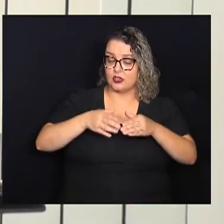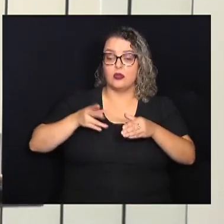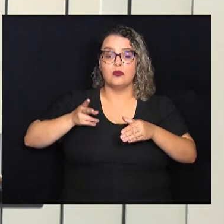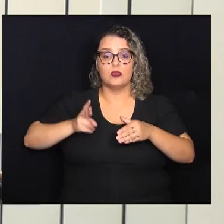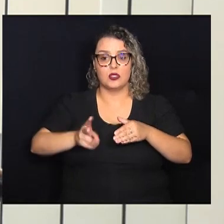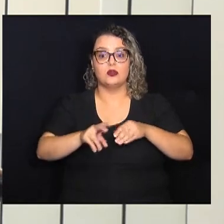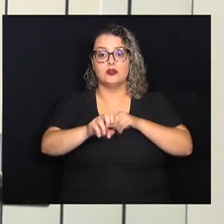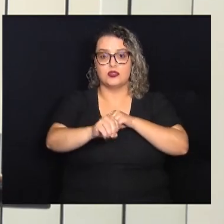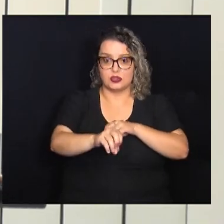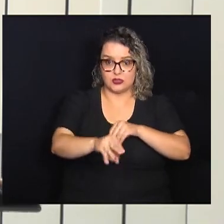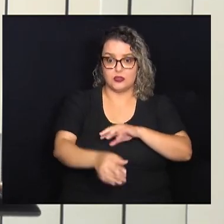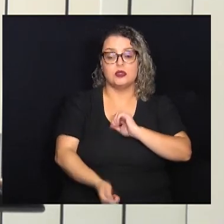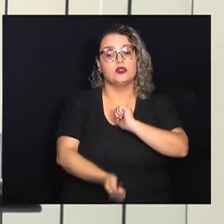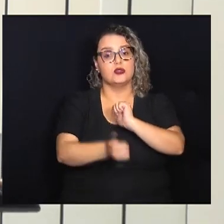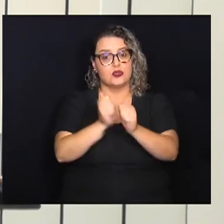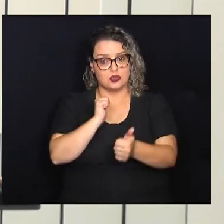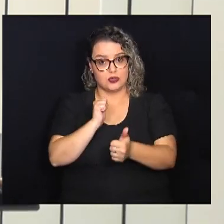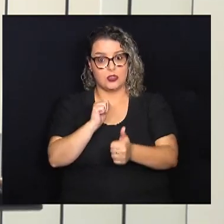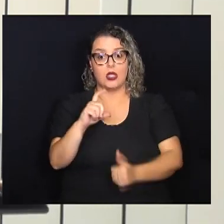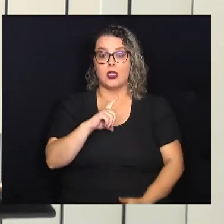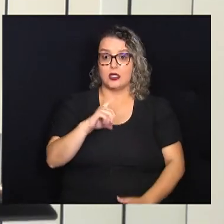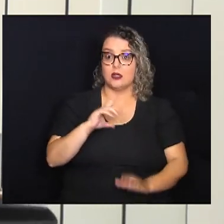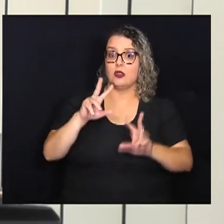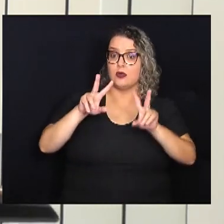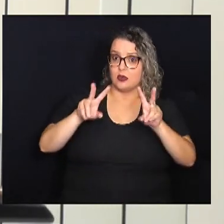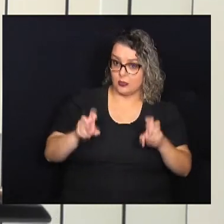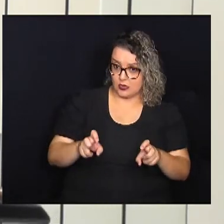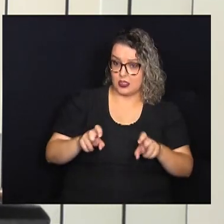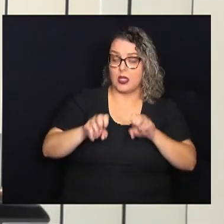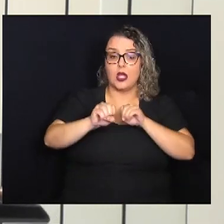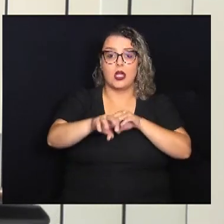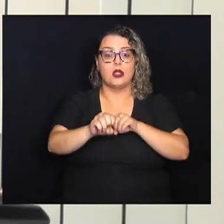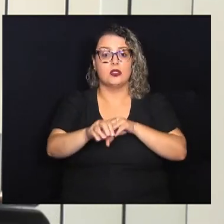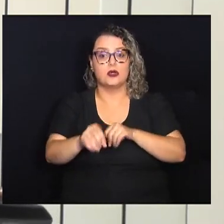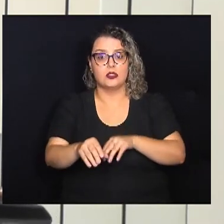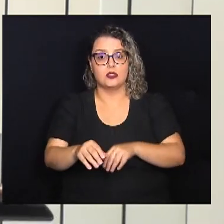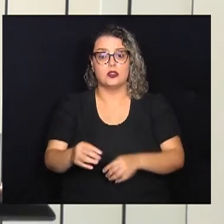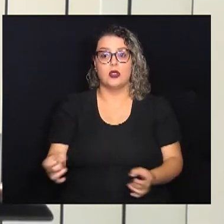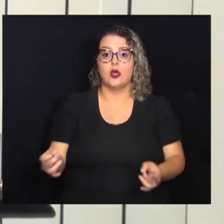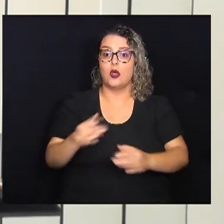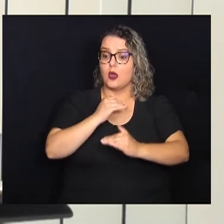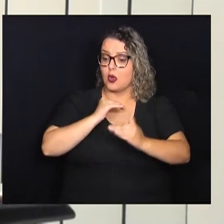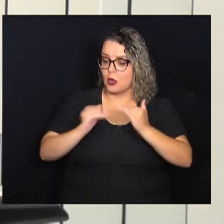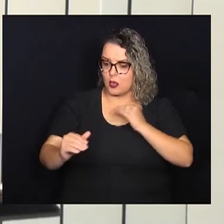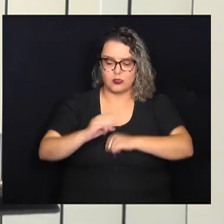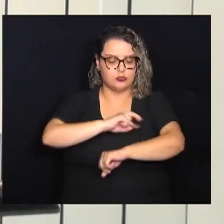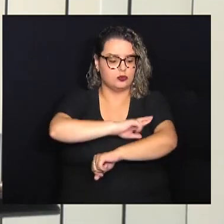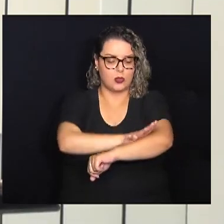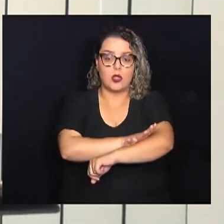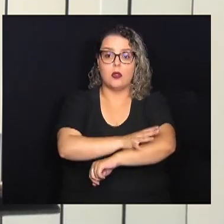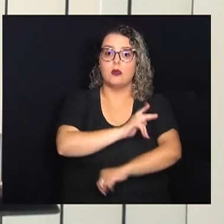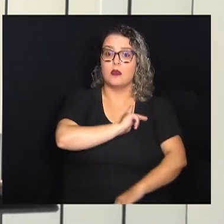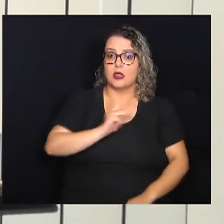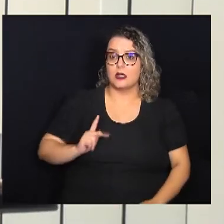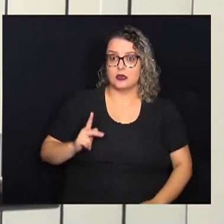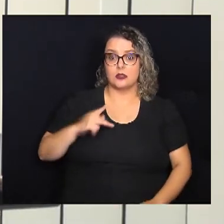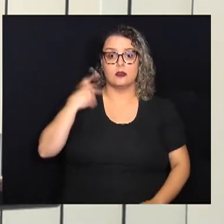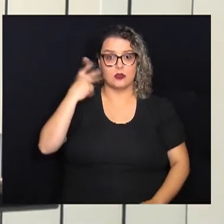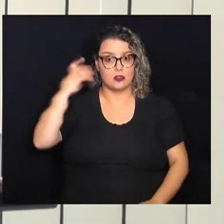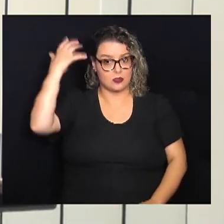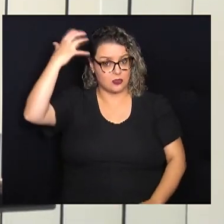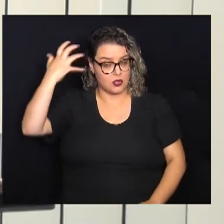de Educação e Esporte teve como tema a educação antirracista. Presidida pela vereadora Guida Calisto,